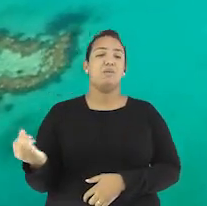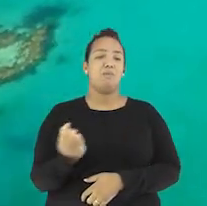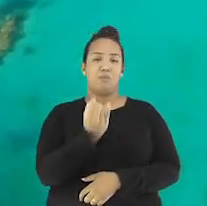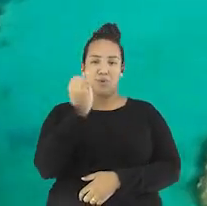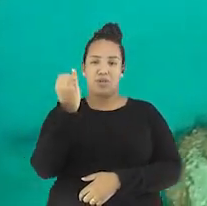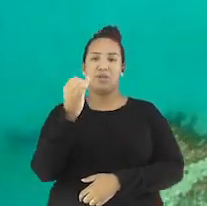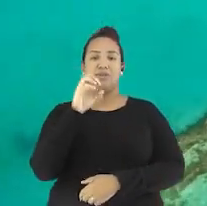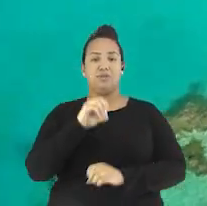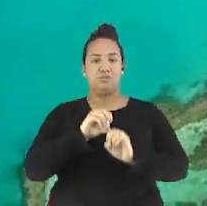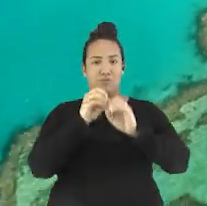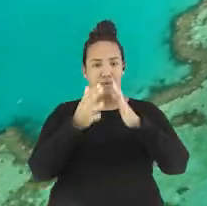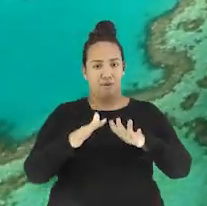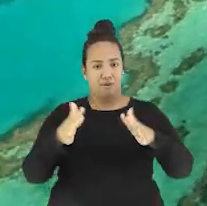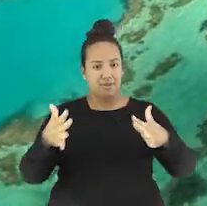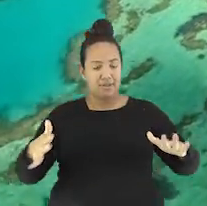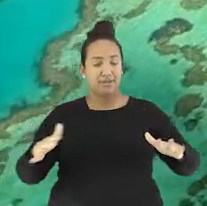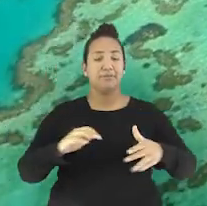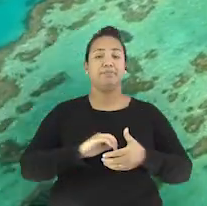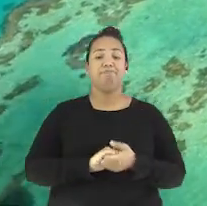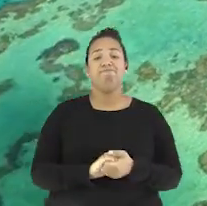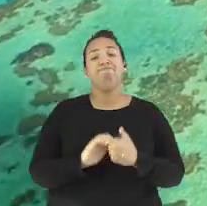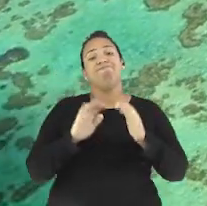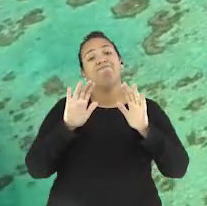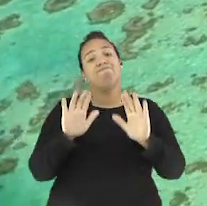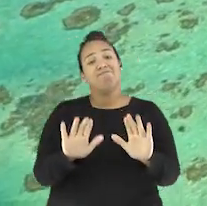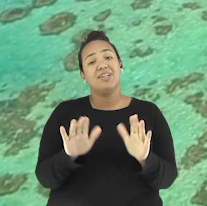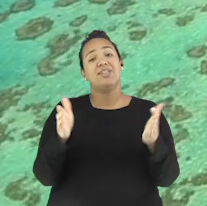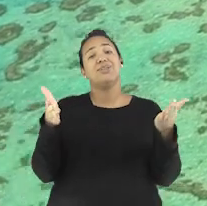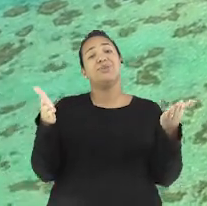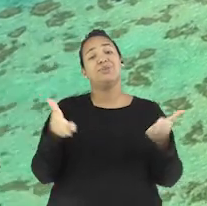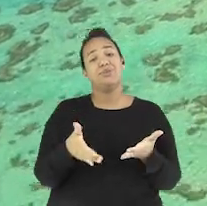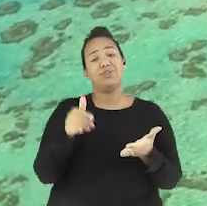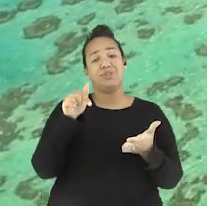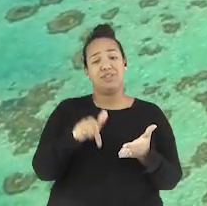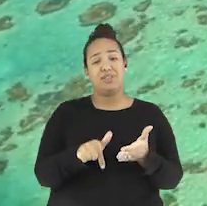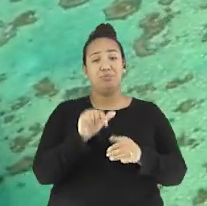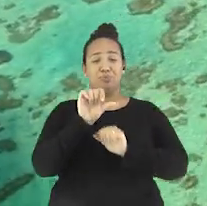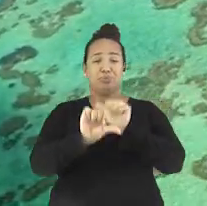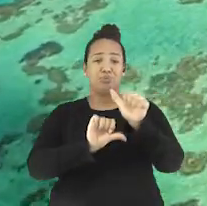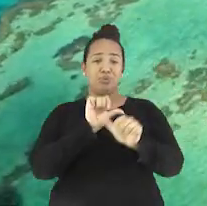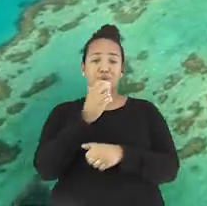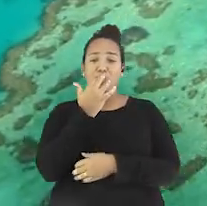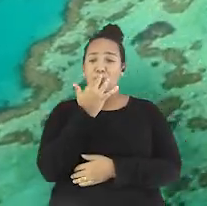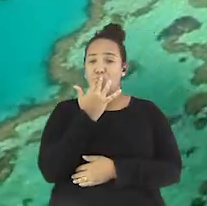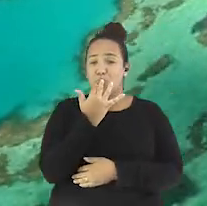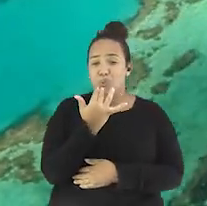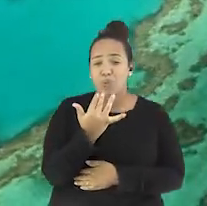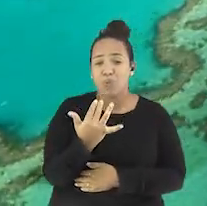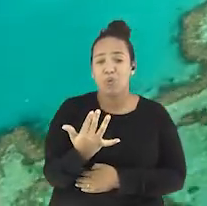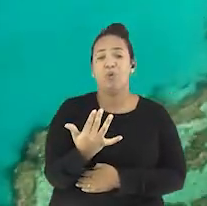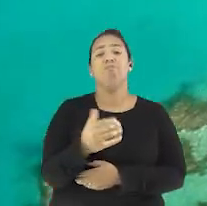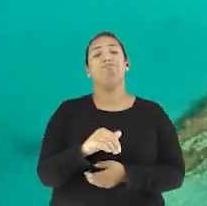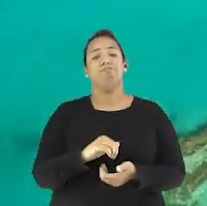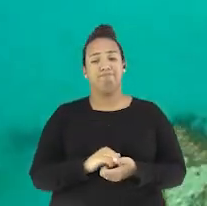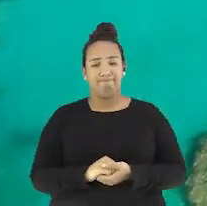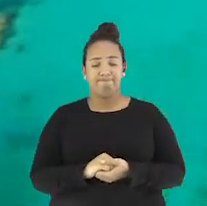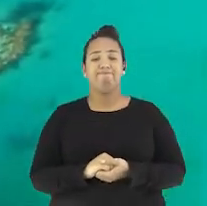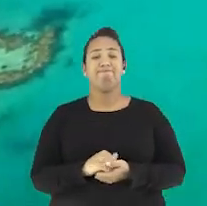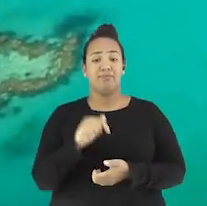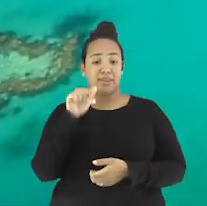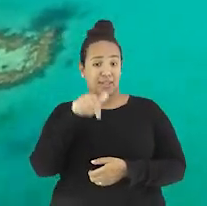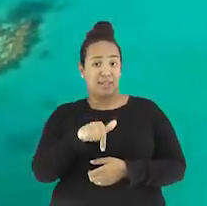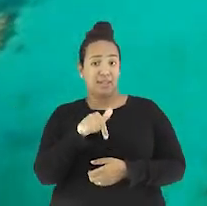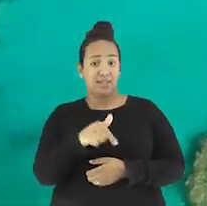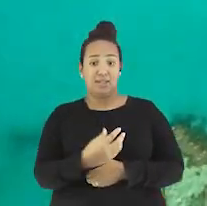os oceanos. Porém, infelizmente, esses corais estão tendendo ao branqueamento. Isso significa que estão perdendo a vida